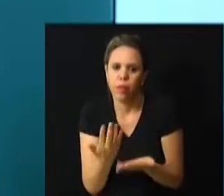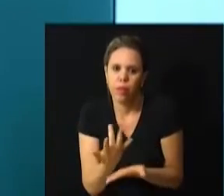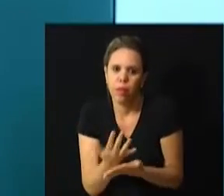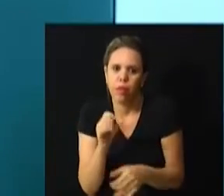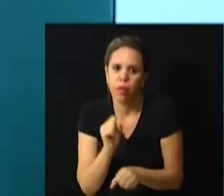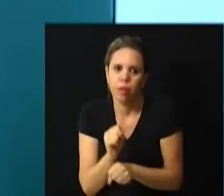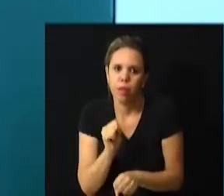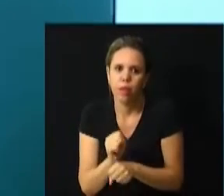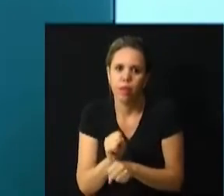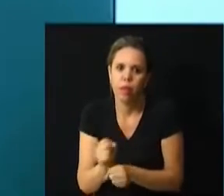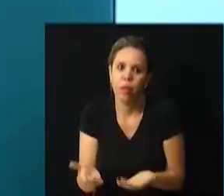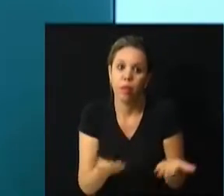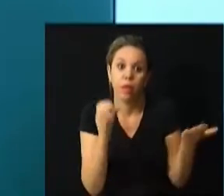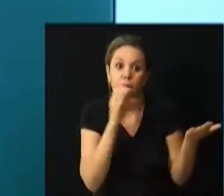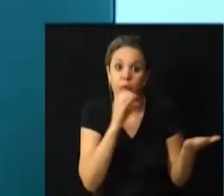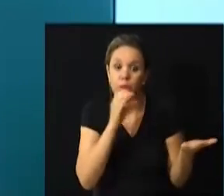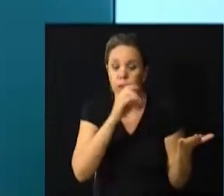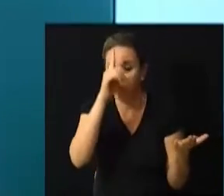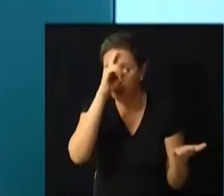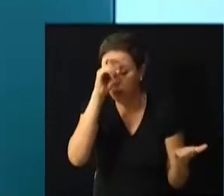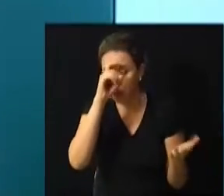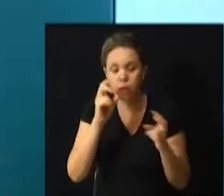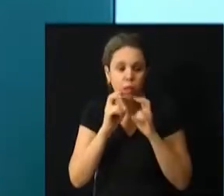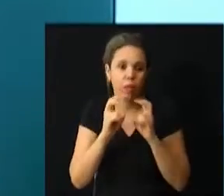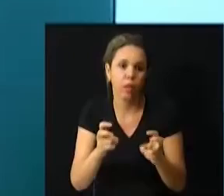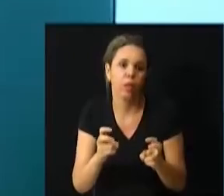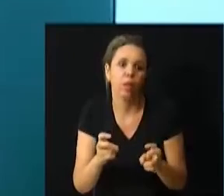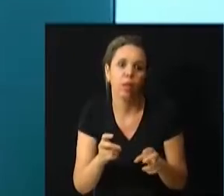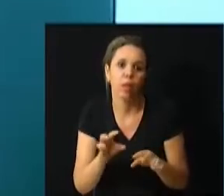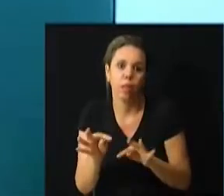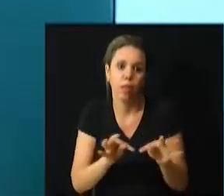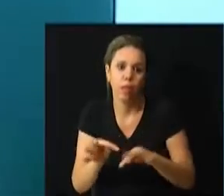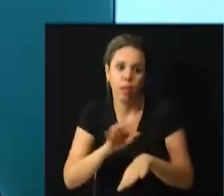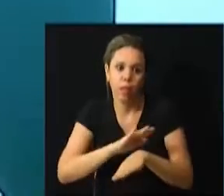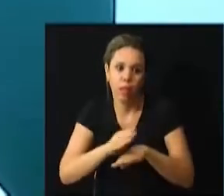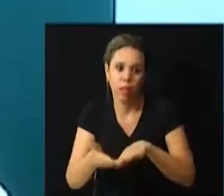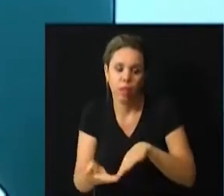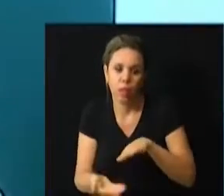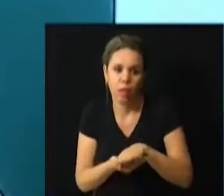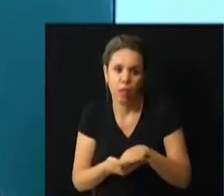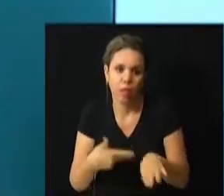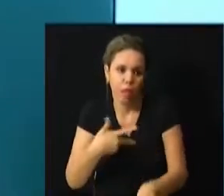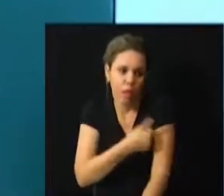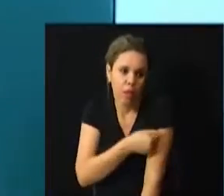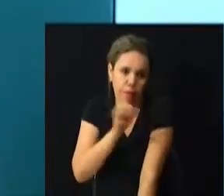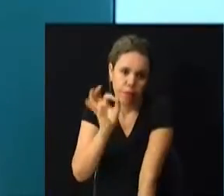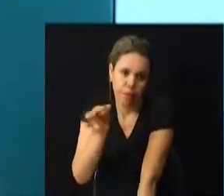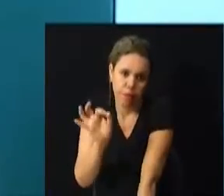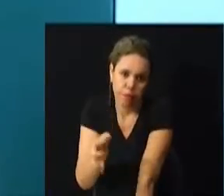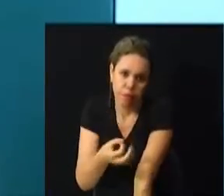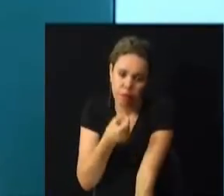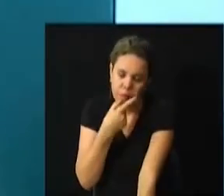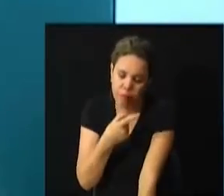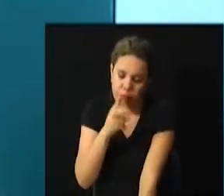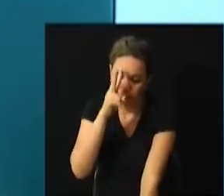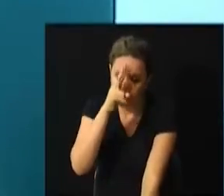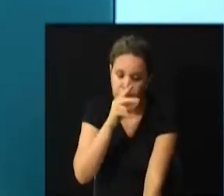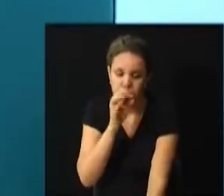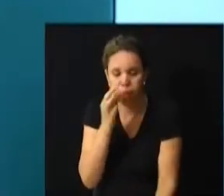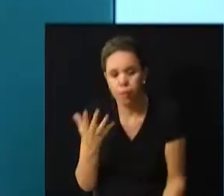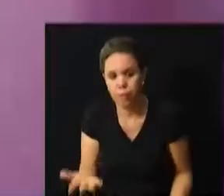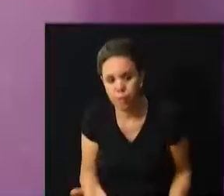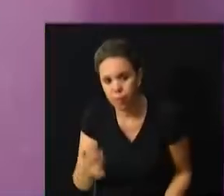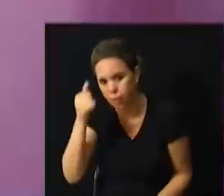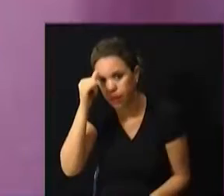após queimadura, né? E levá-la imediatamente ao hospital para fazer um curativo, fazer uma analgesia adequada, e essas